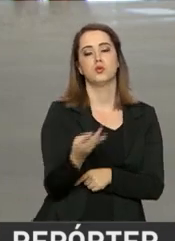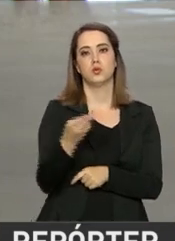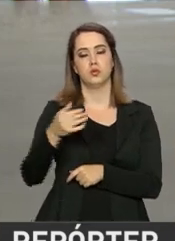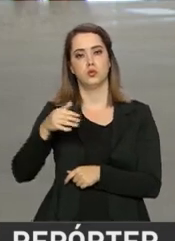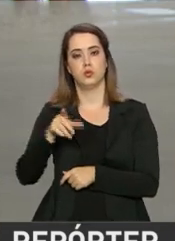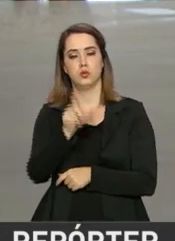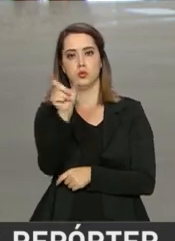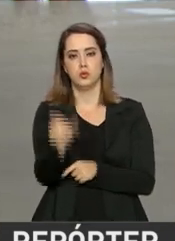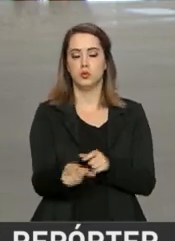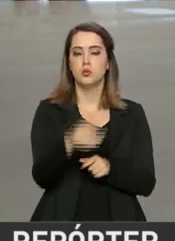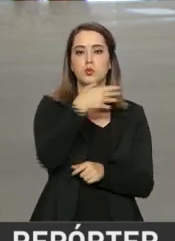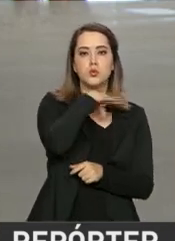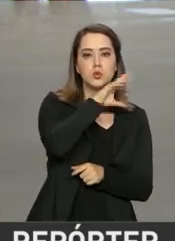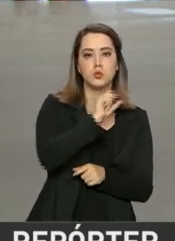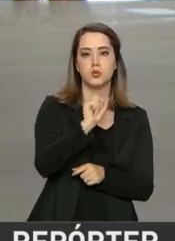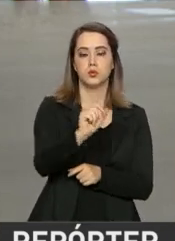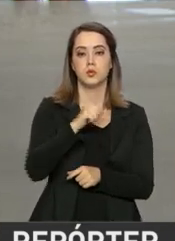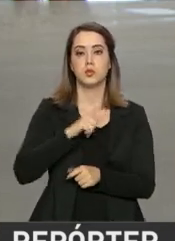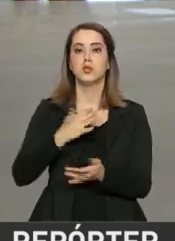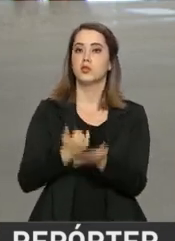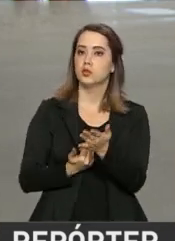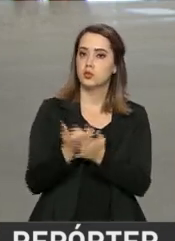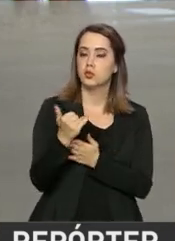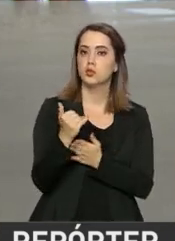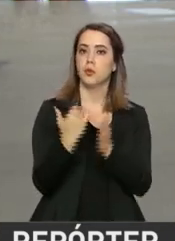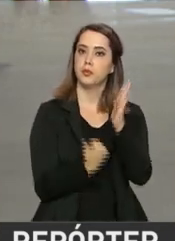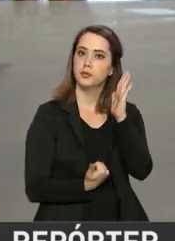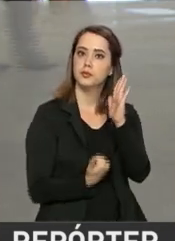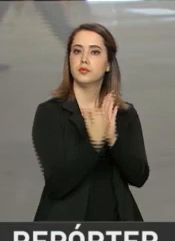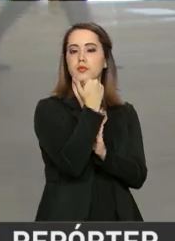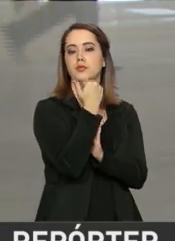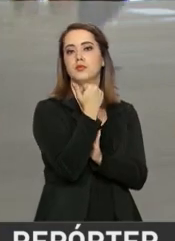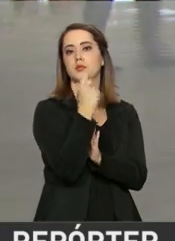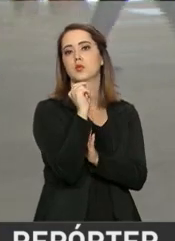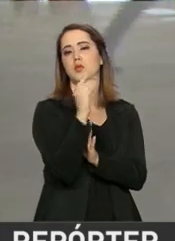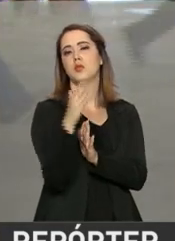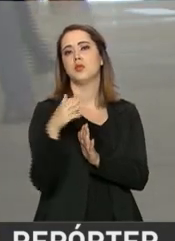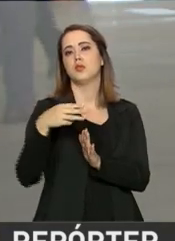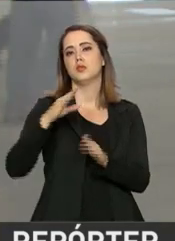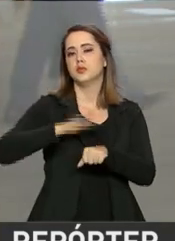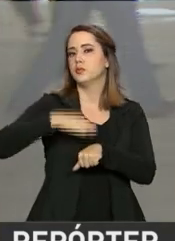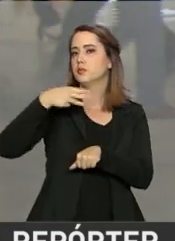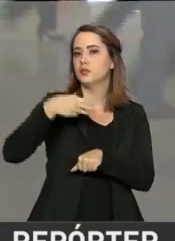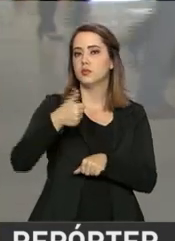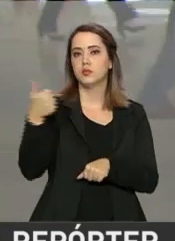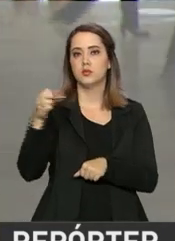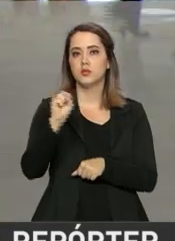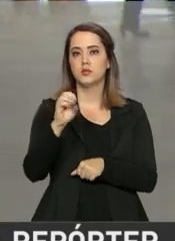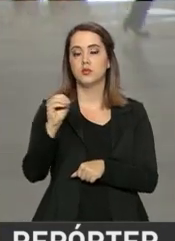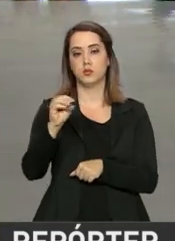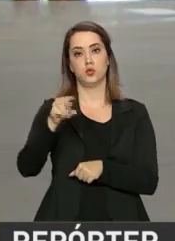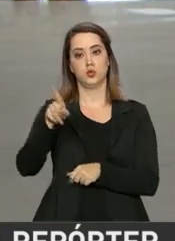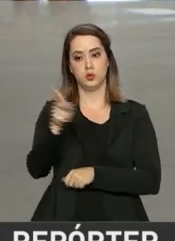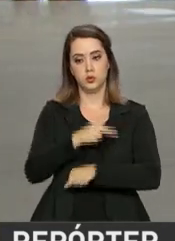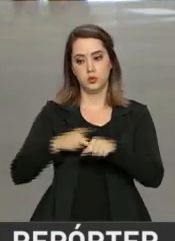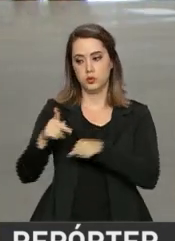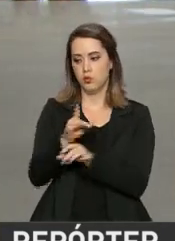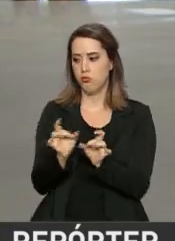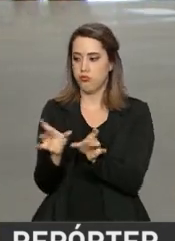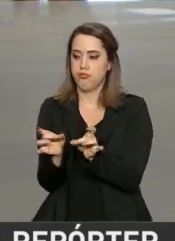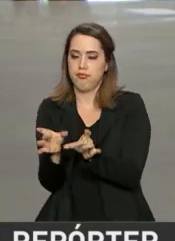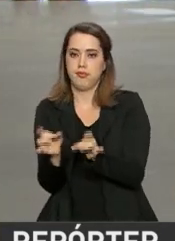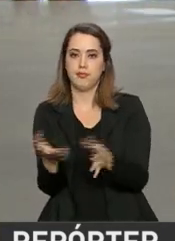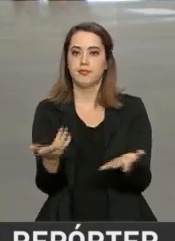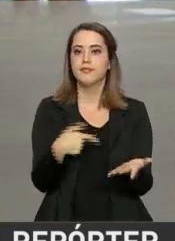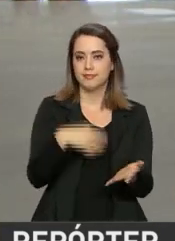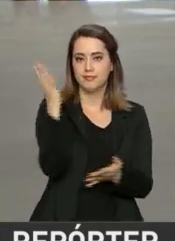lidera as exportações mundiais de carne bovina alcançando mais de 180 países e além de